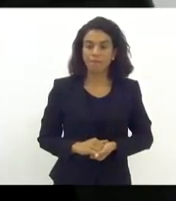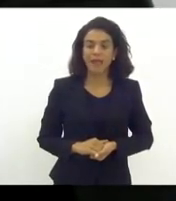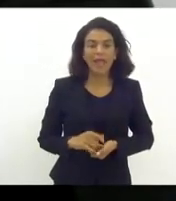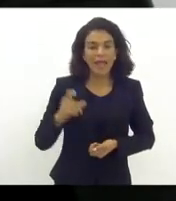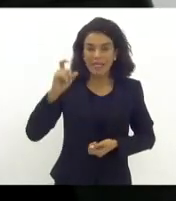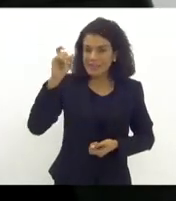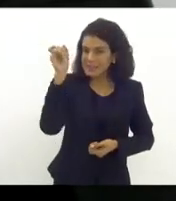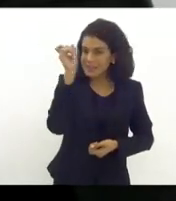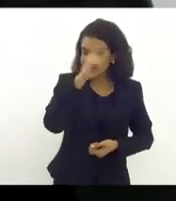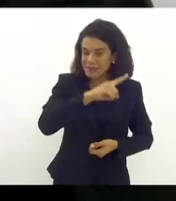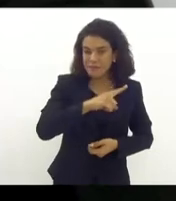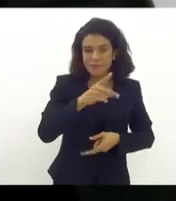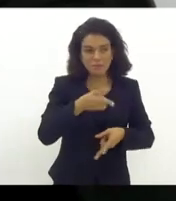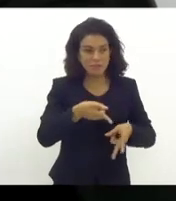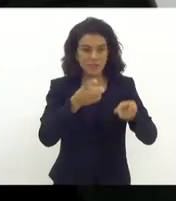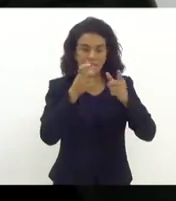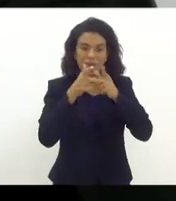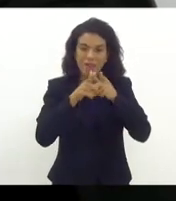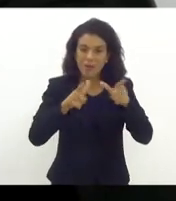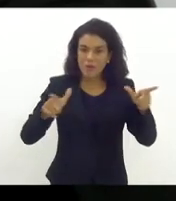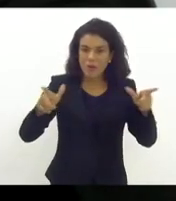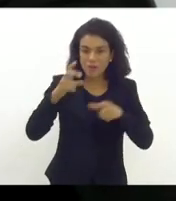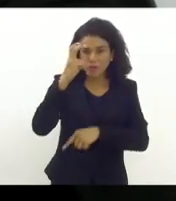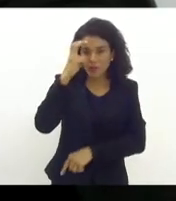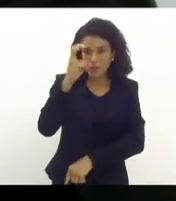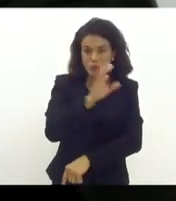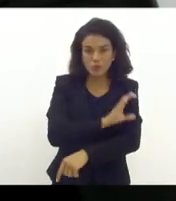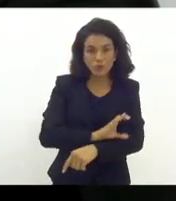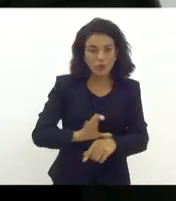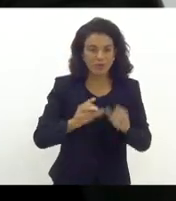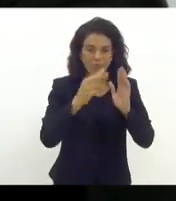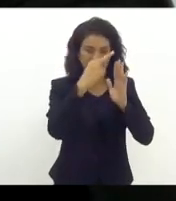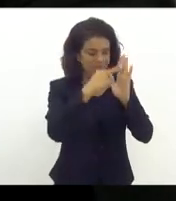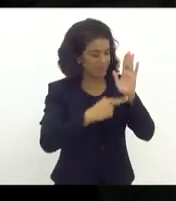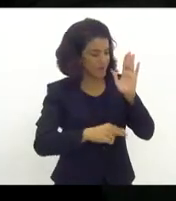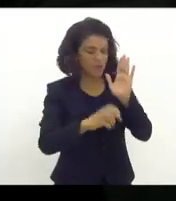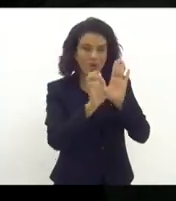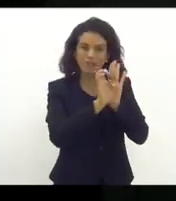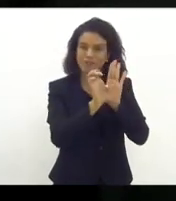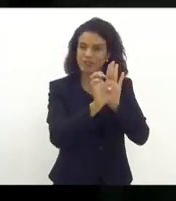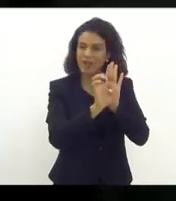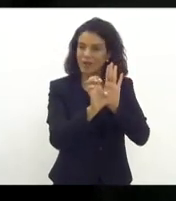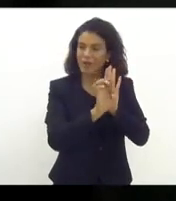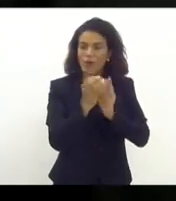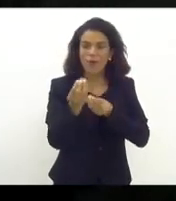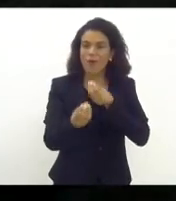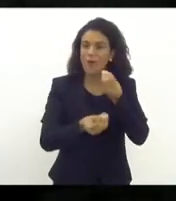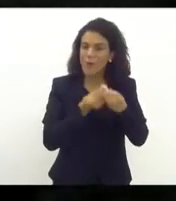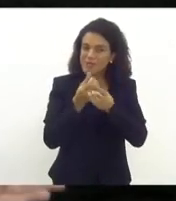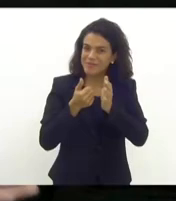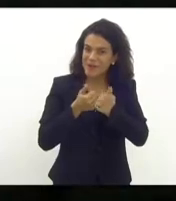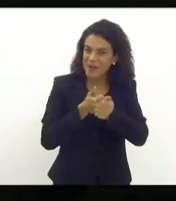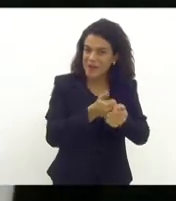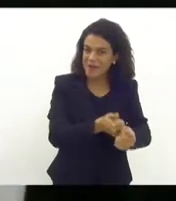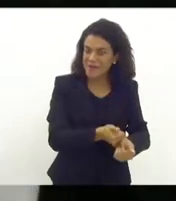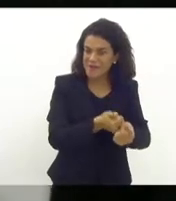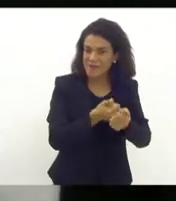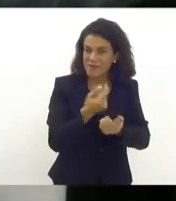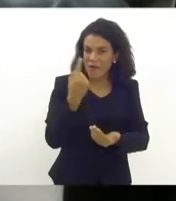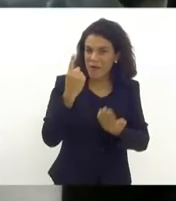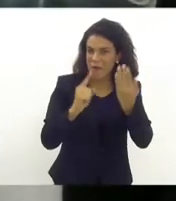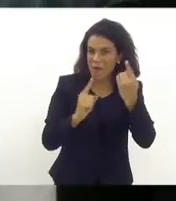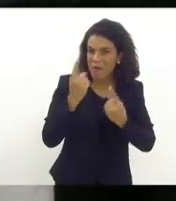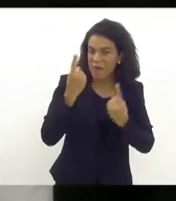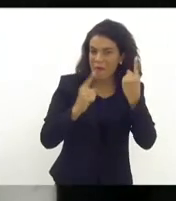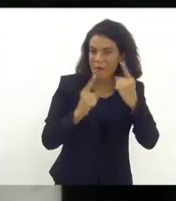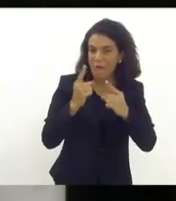raríssimo você perceber a linguagem bloco de carnaval estabelecido nos editais como é que a gente vai fazer para seguir o carnaval assim se um bloco de carnaval tem que competir com uma